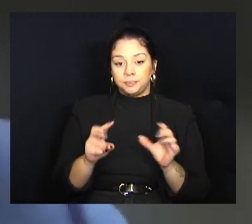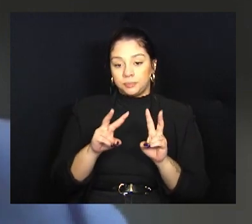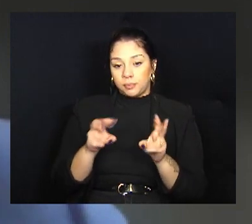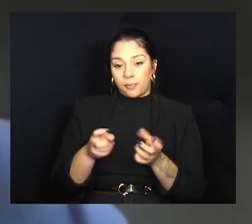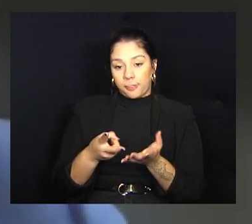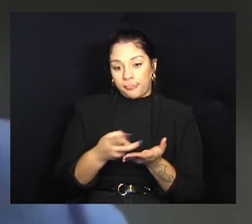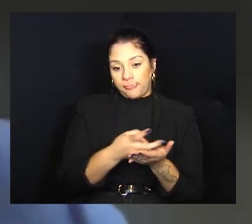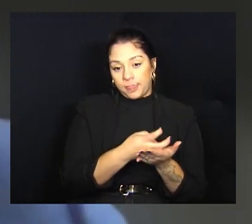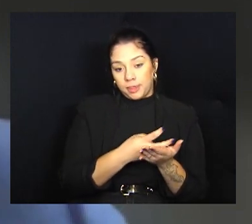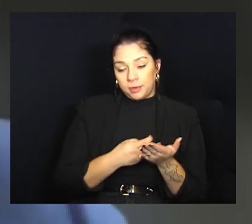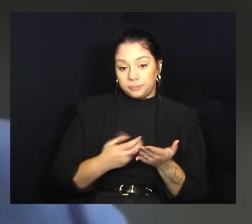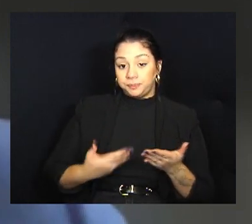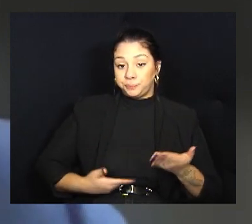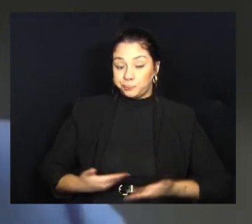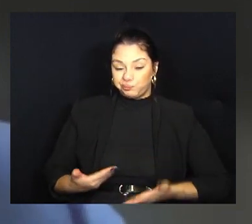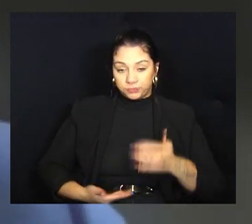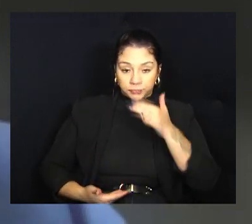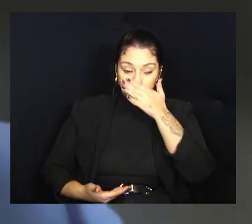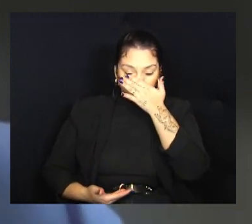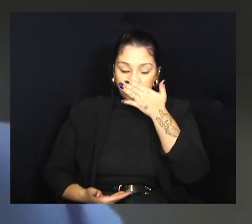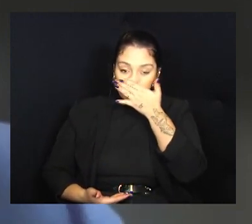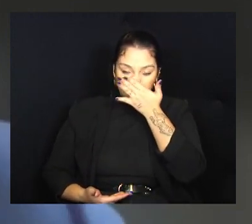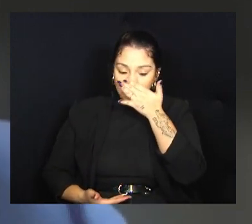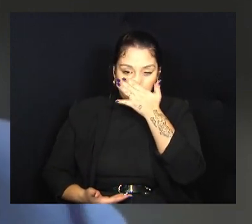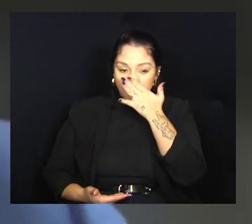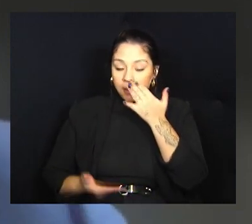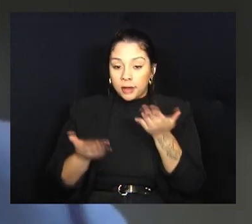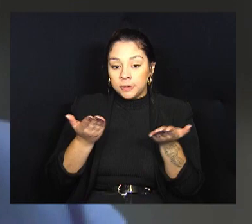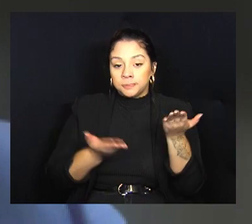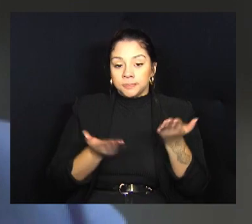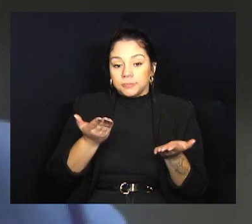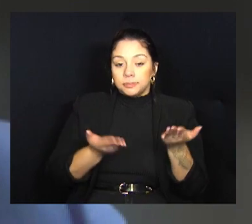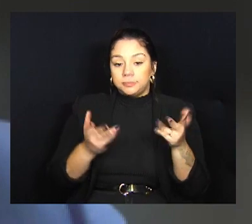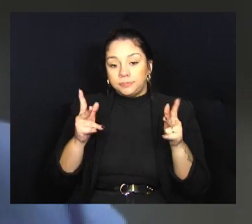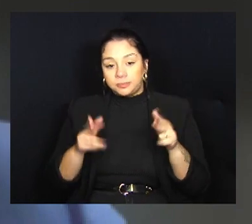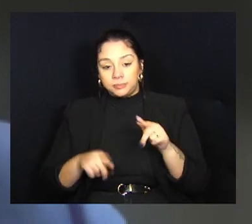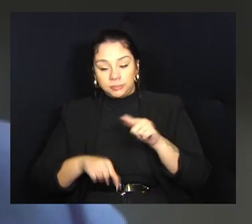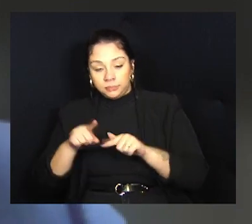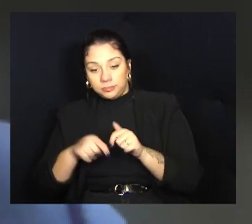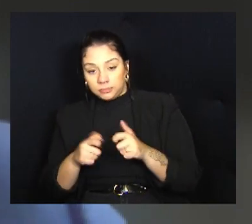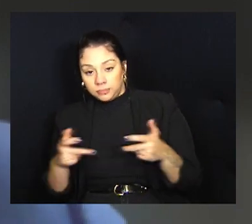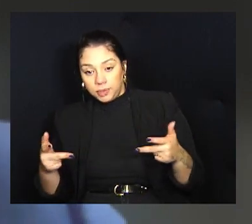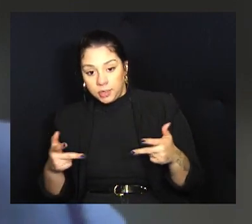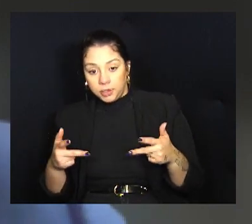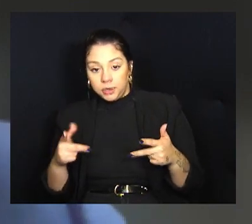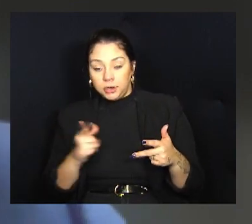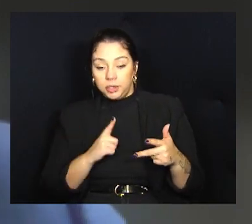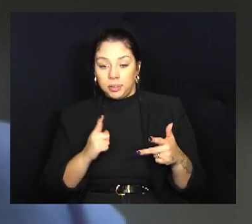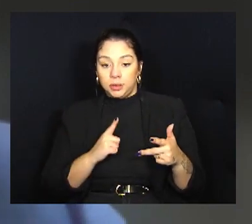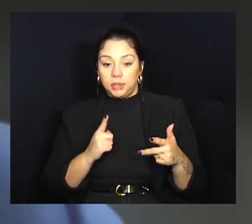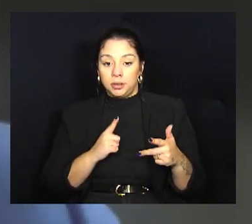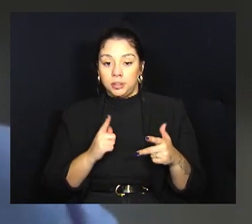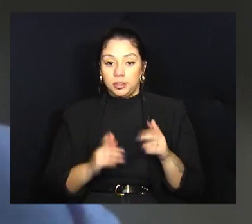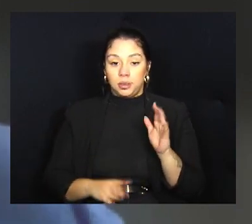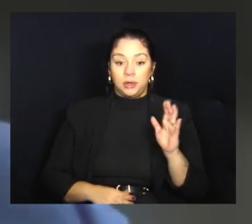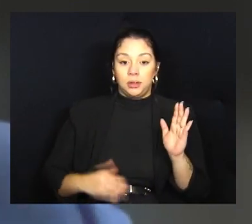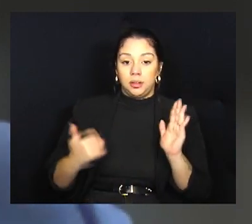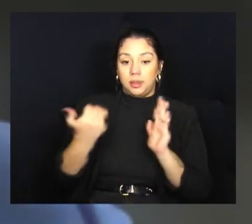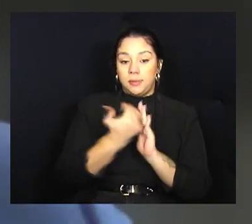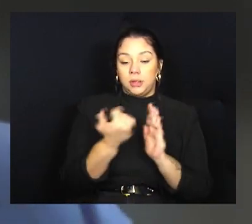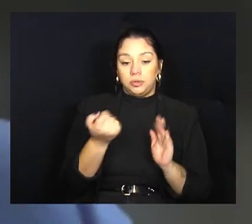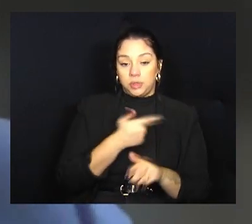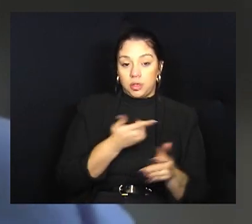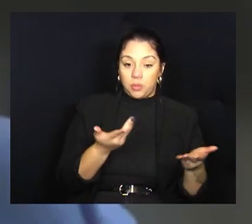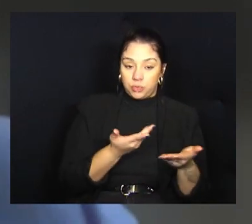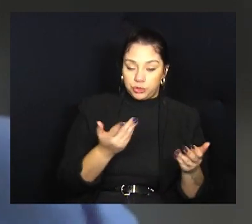serviços. Aparentemente vai ficar equilibrado junto com o de mercadorias, e sim vai ficar com uma carga bem maior do que é hoje. Você citou